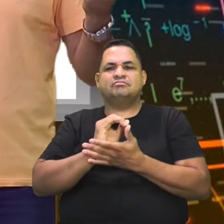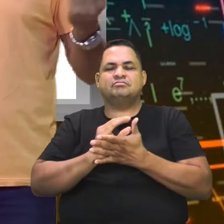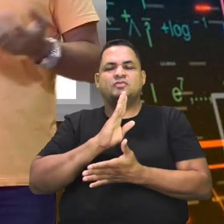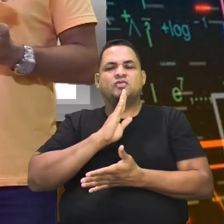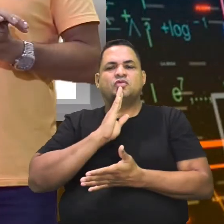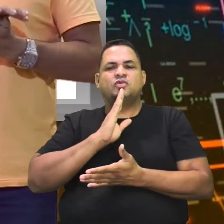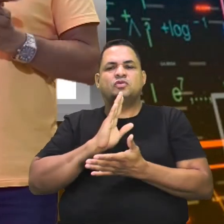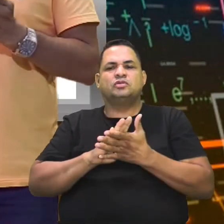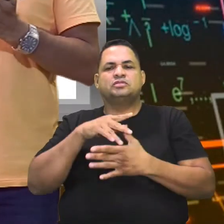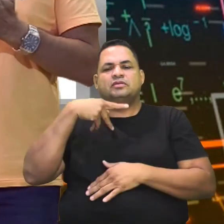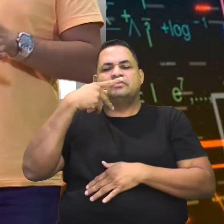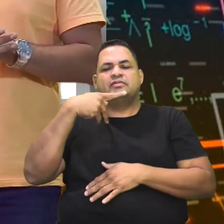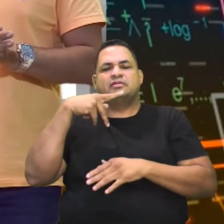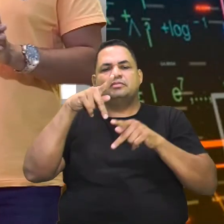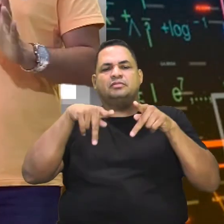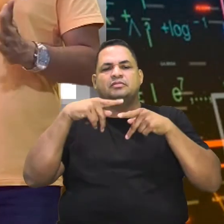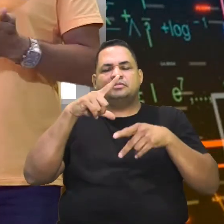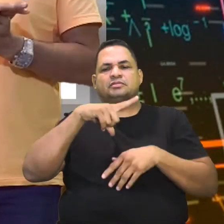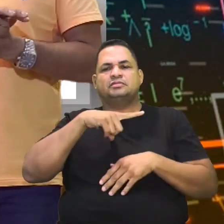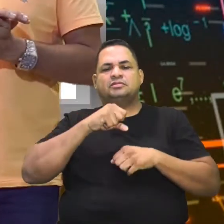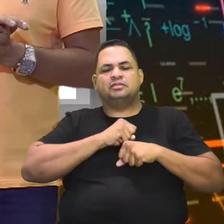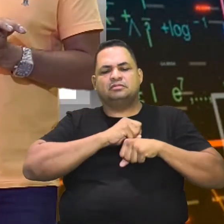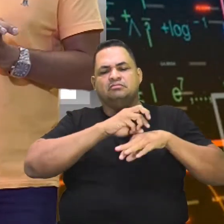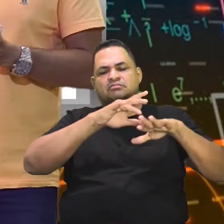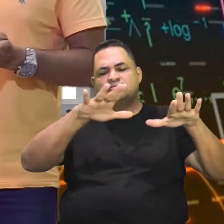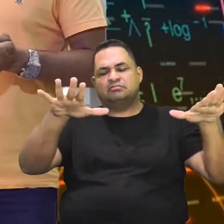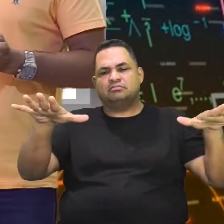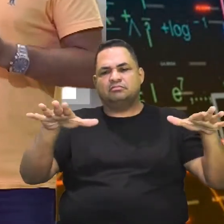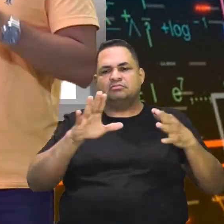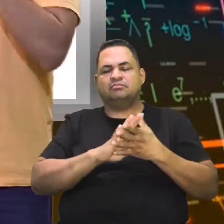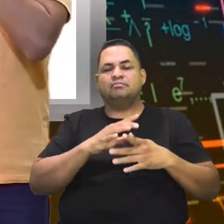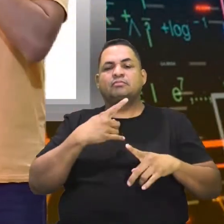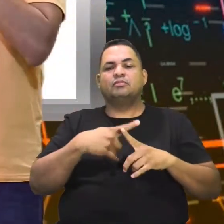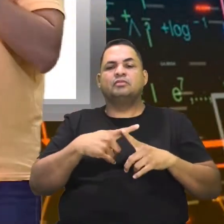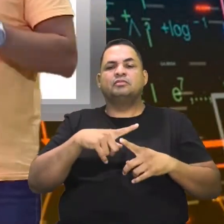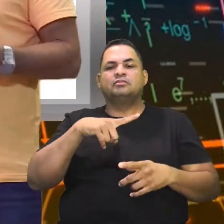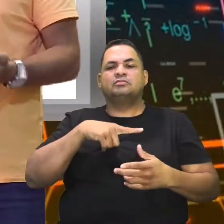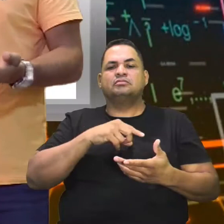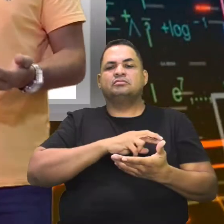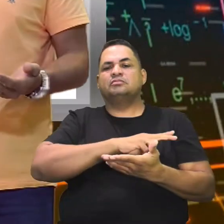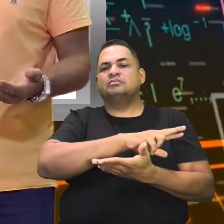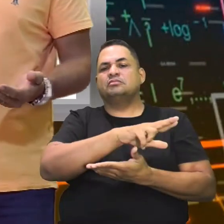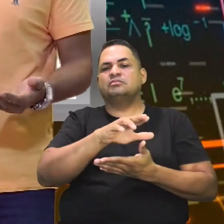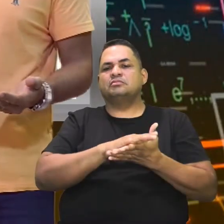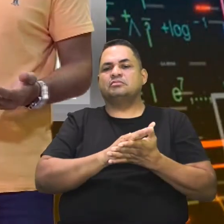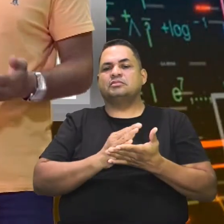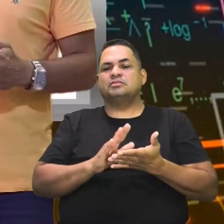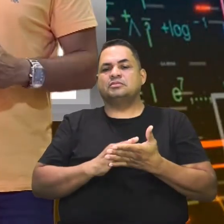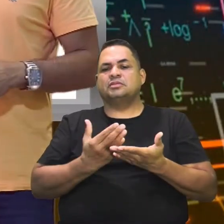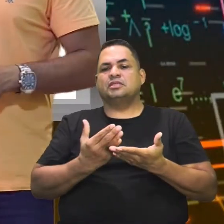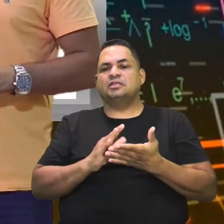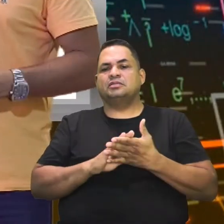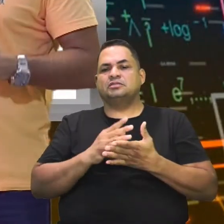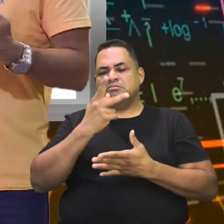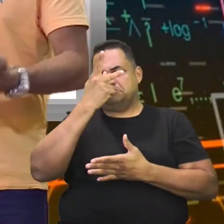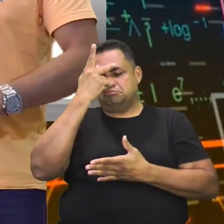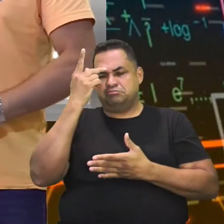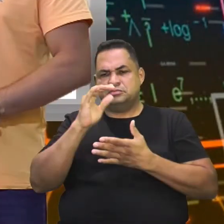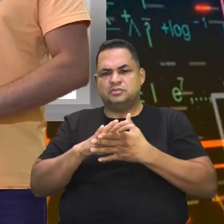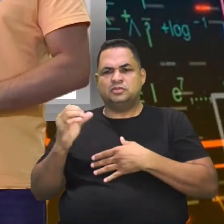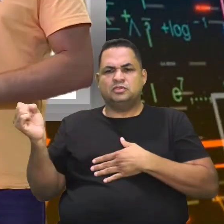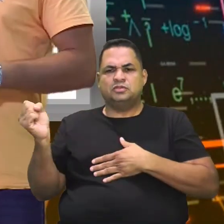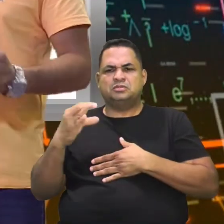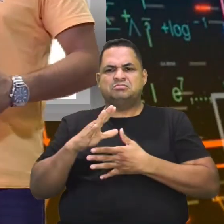ditados populares que nós temos, né, espalhados? São vários. Porque assim, nós percebemos que essa nova geração nova agora, eles não dão